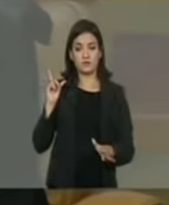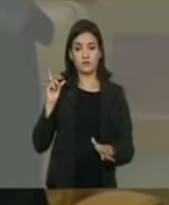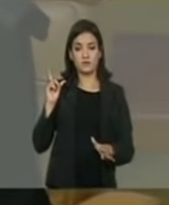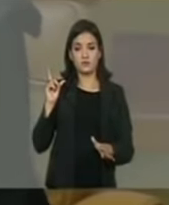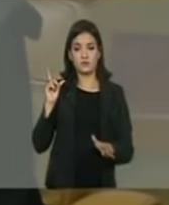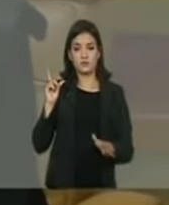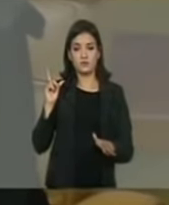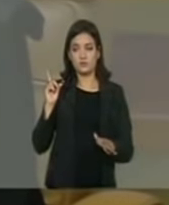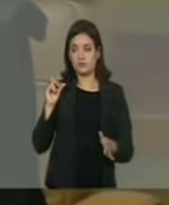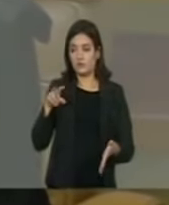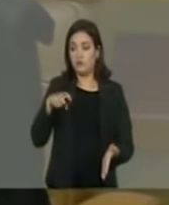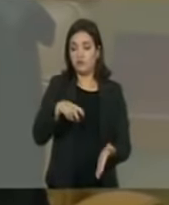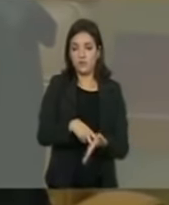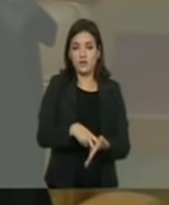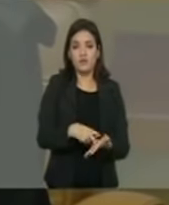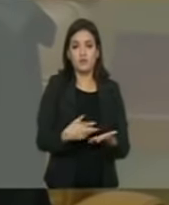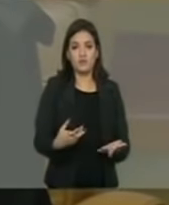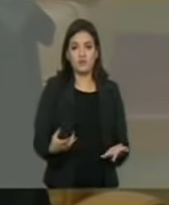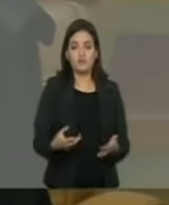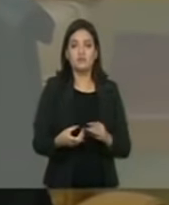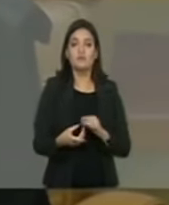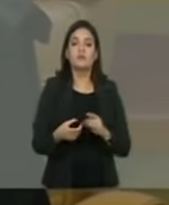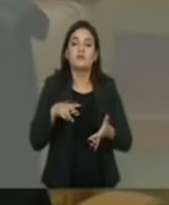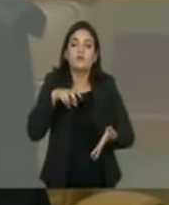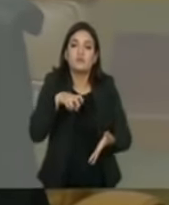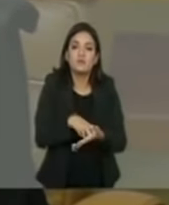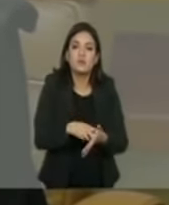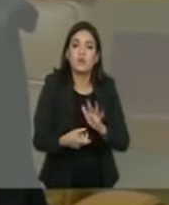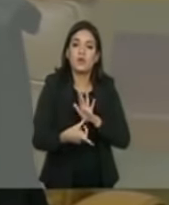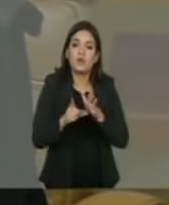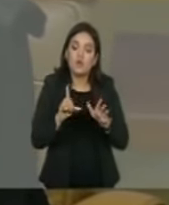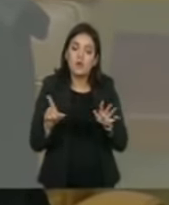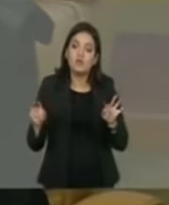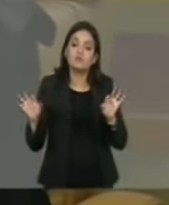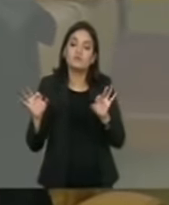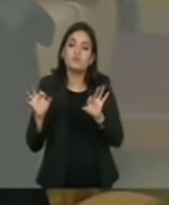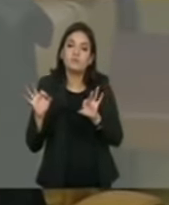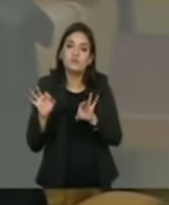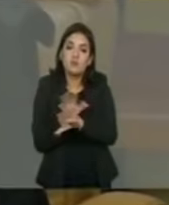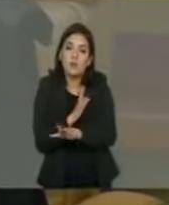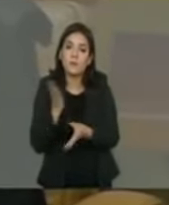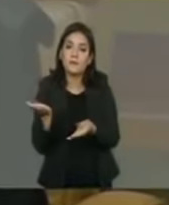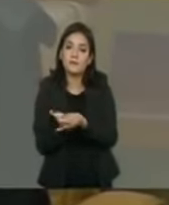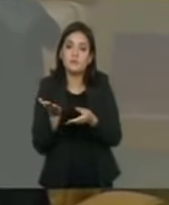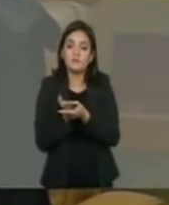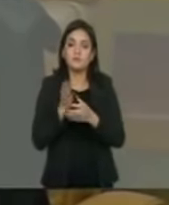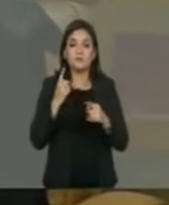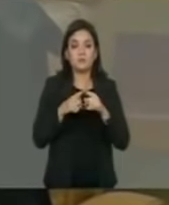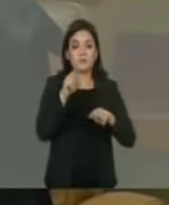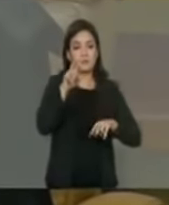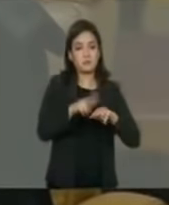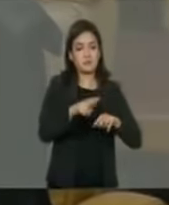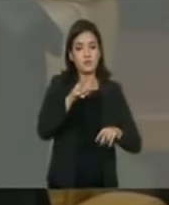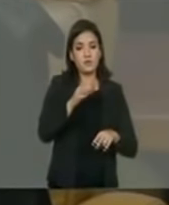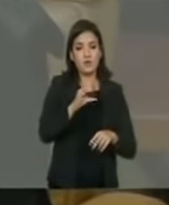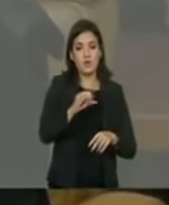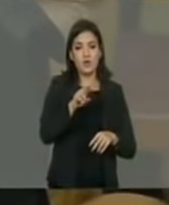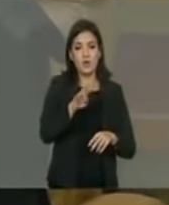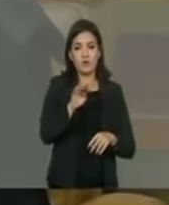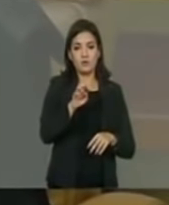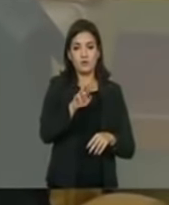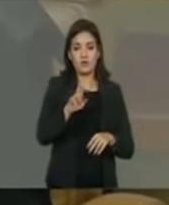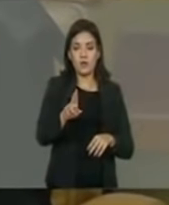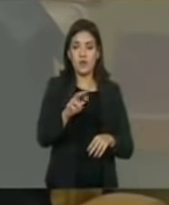antes mesmo do trânsito em julgado de sentença condenatória uma vez que a prisão cautelar não tem por